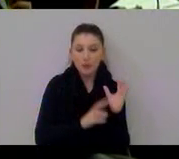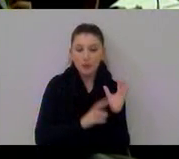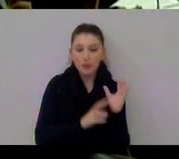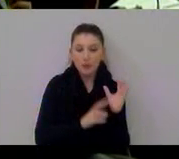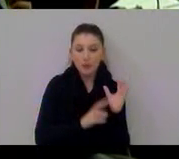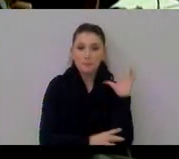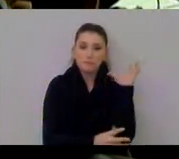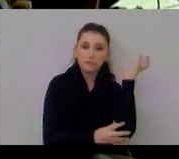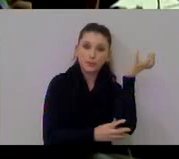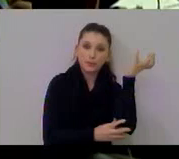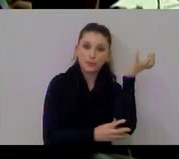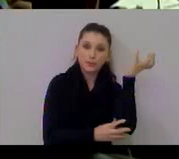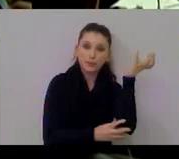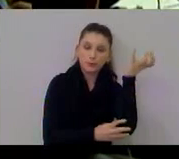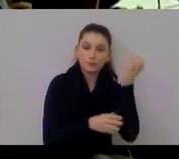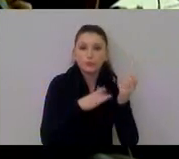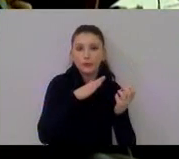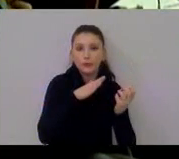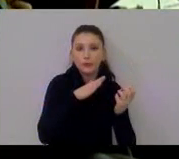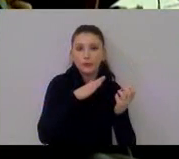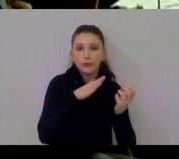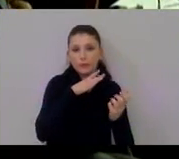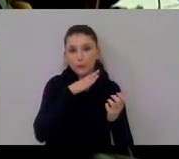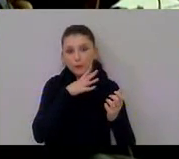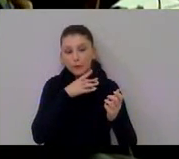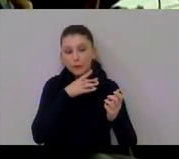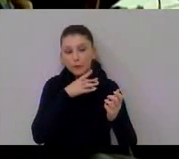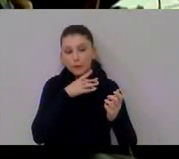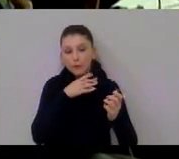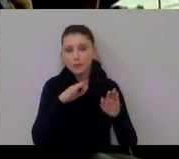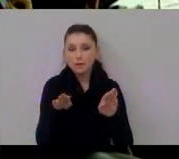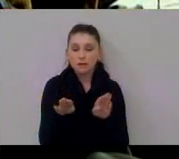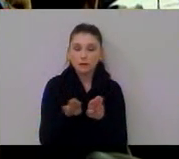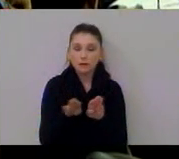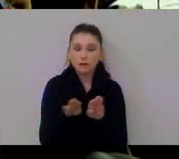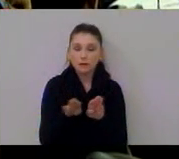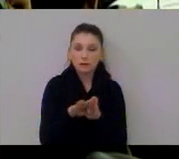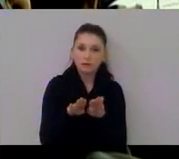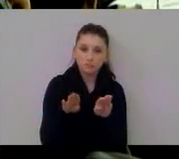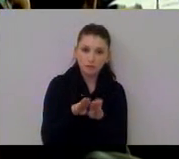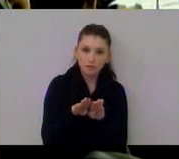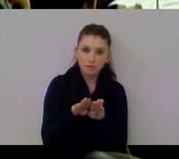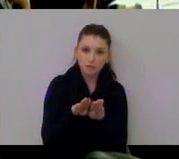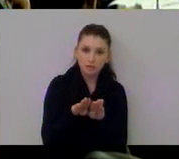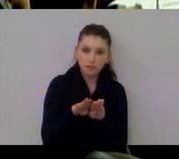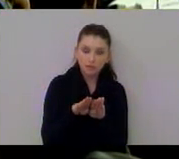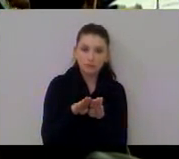pela paralisação da obra, assim como